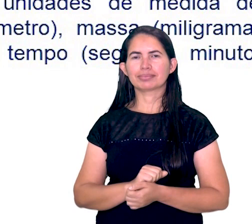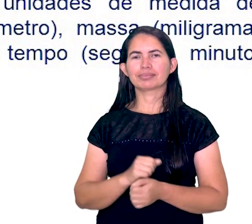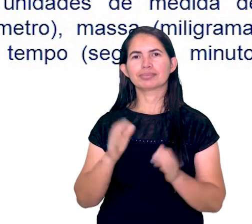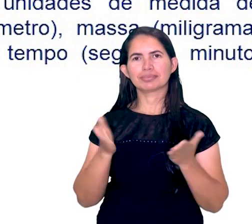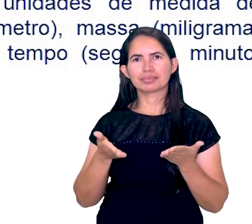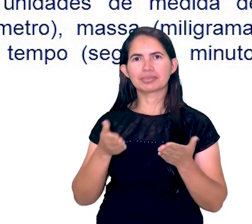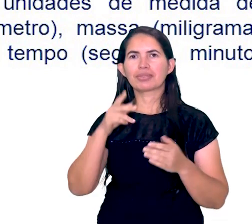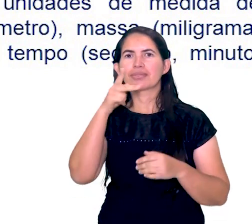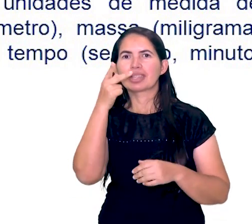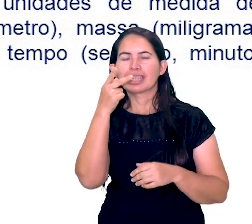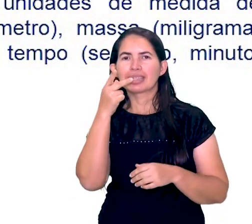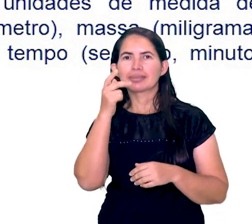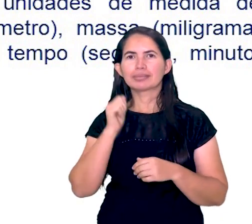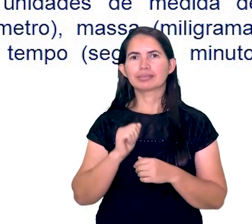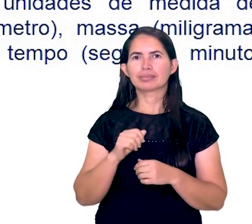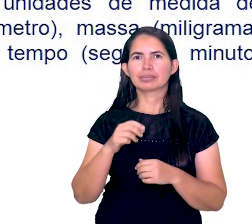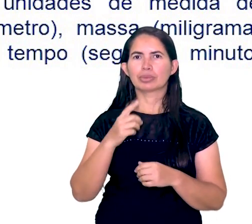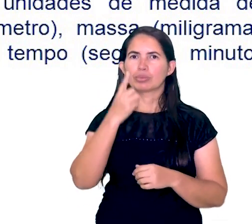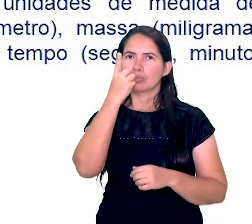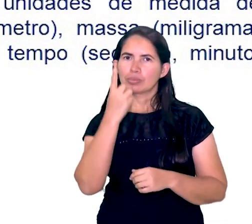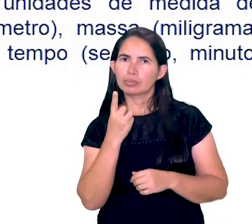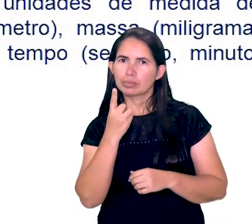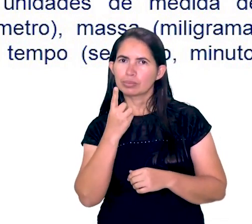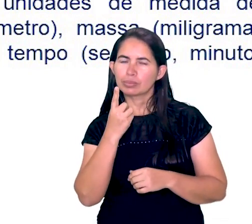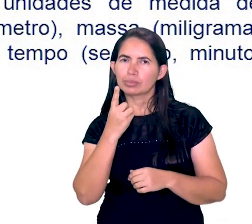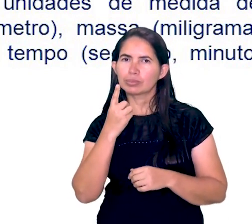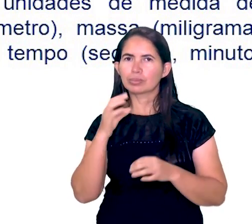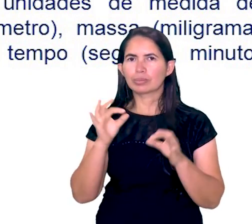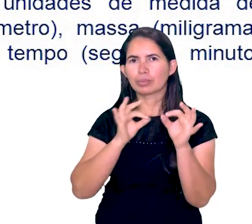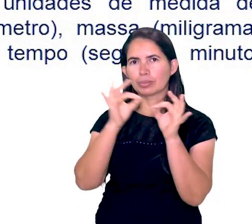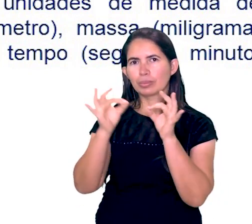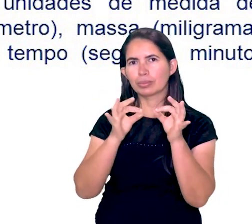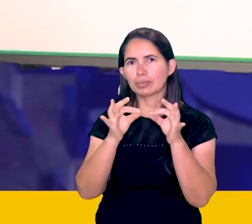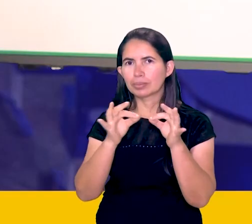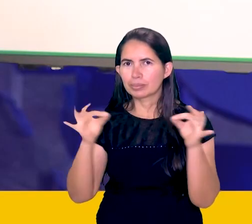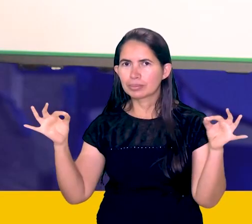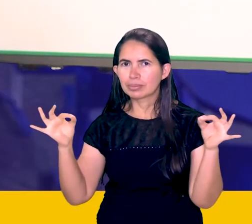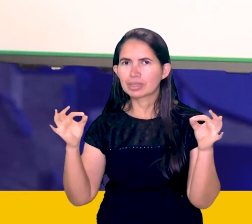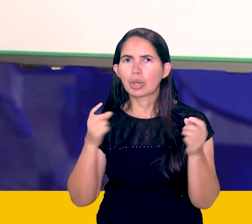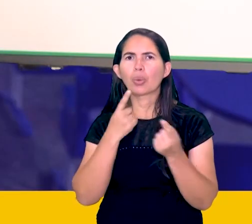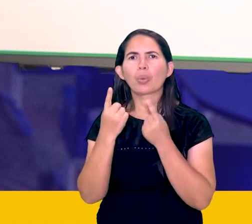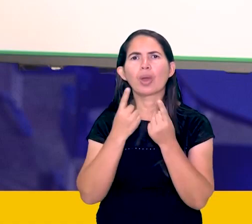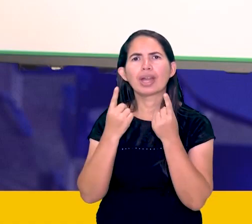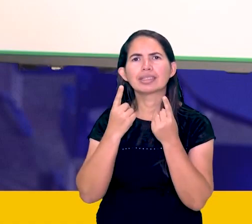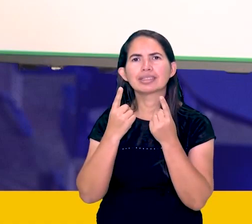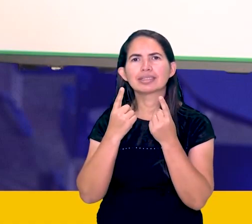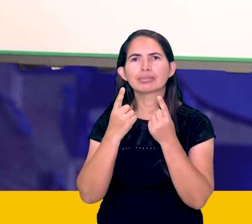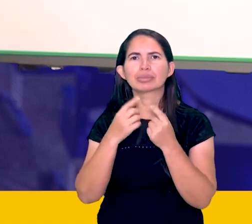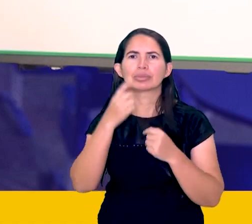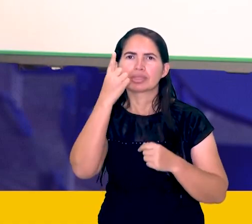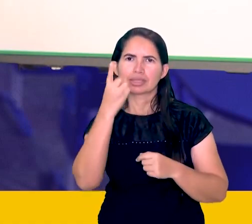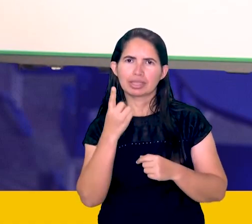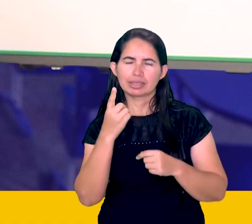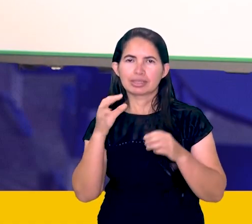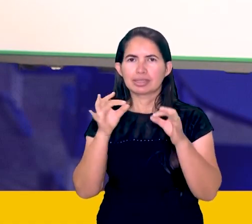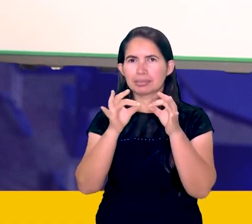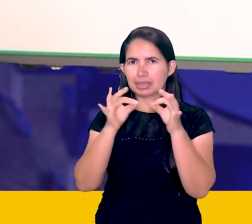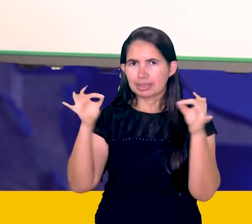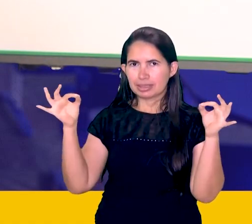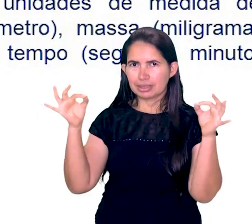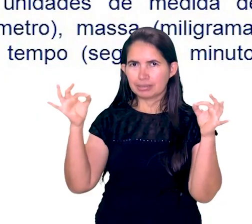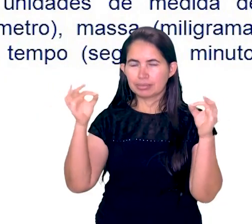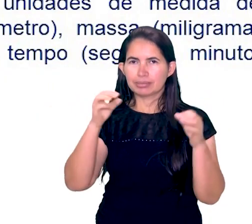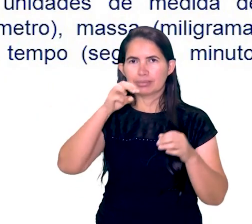Hoje iremos falar sobre as unidades de medida, certo? E quais seriam as unidades de medida?